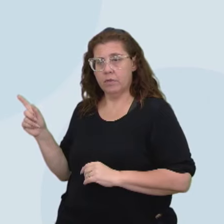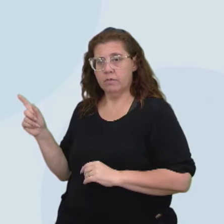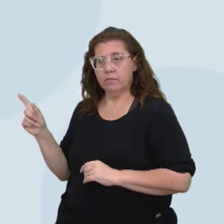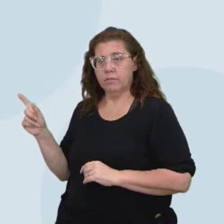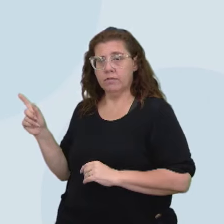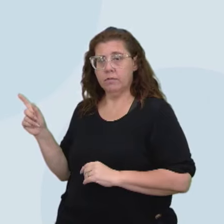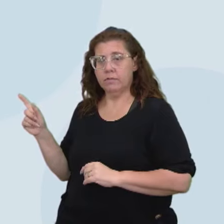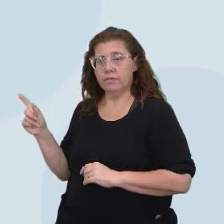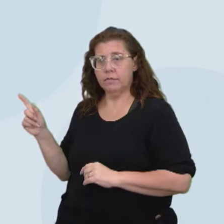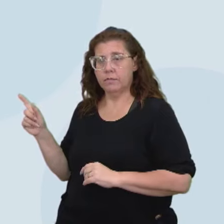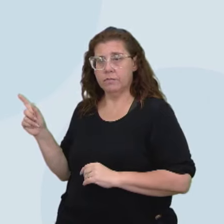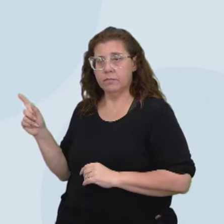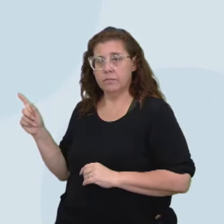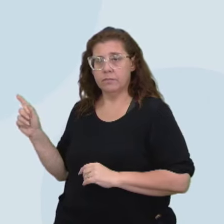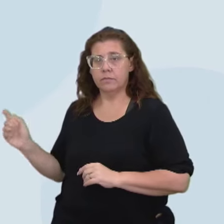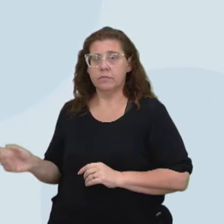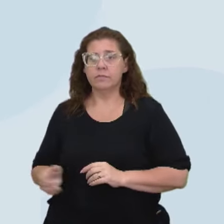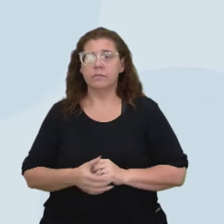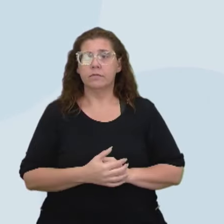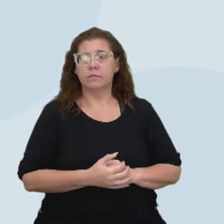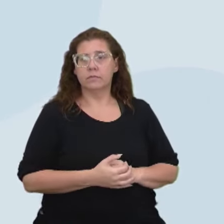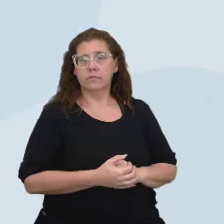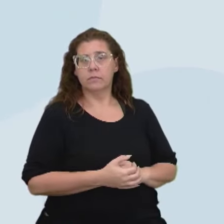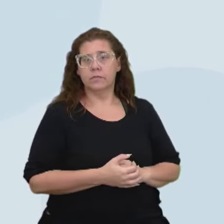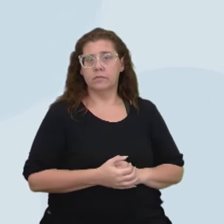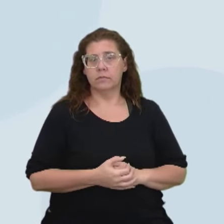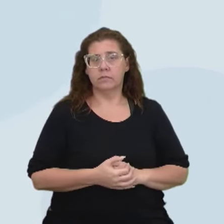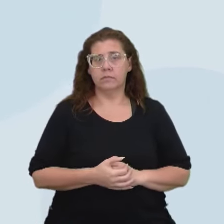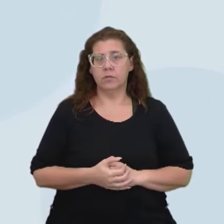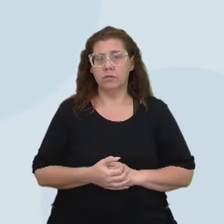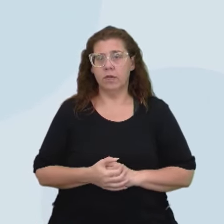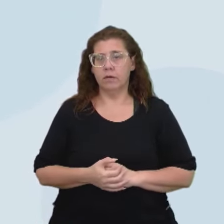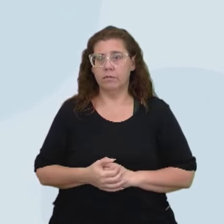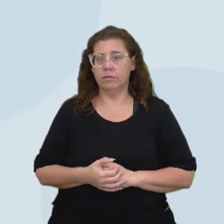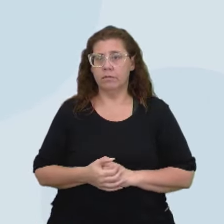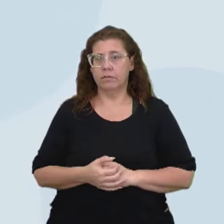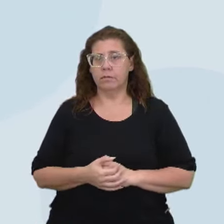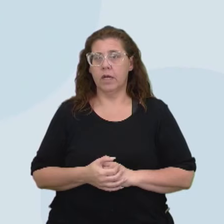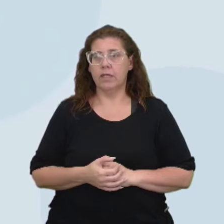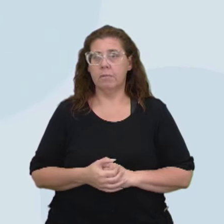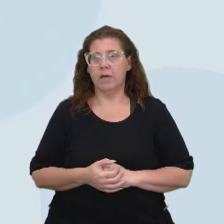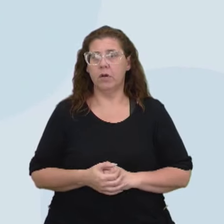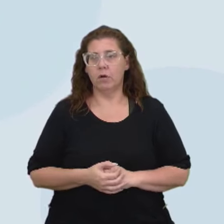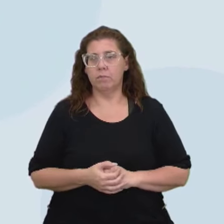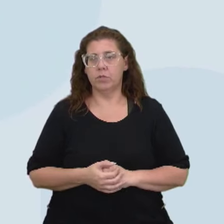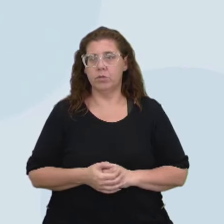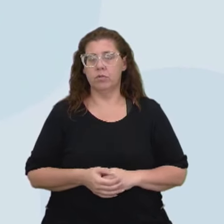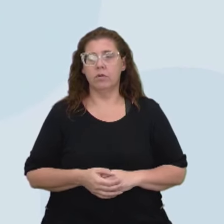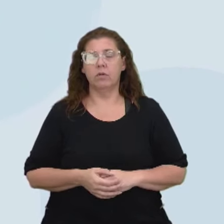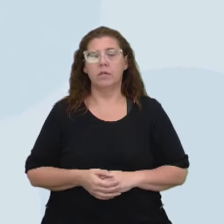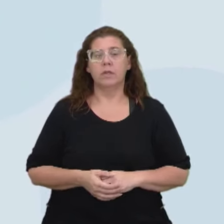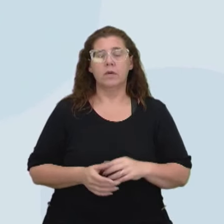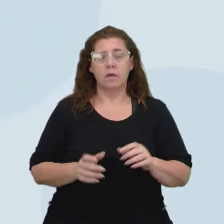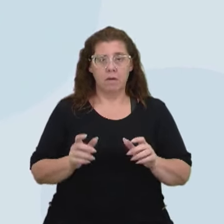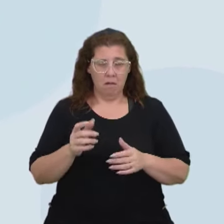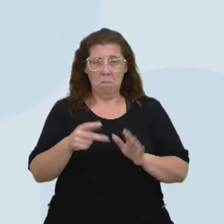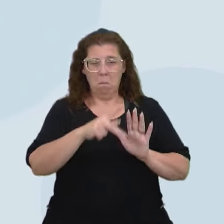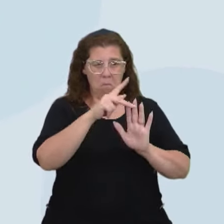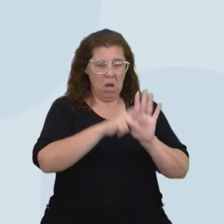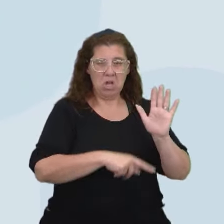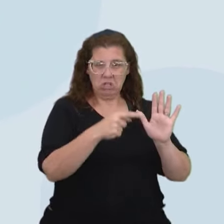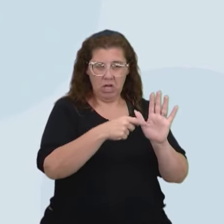panóptico. Panóptico. O panóptico, pessoal, talvez vocês nunca tenham ouvido esse termo,